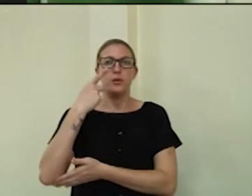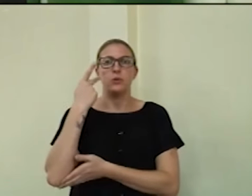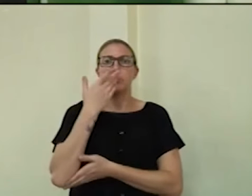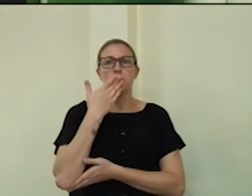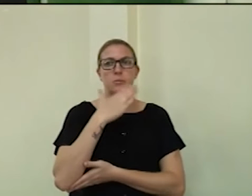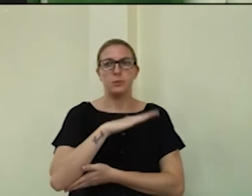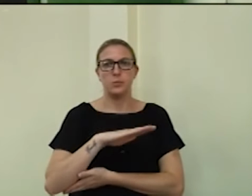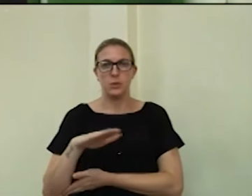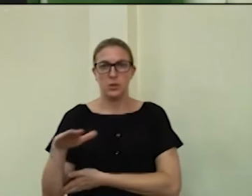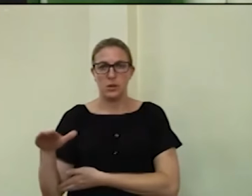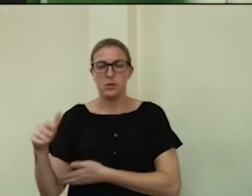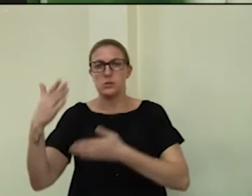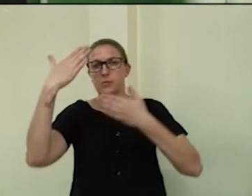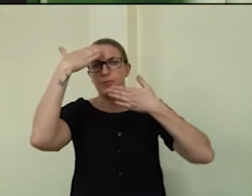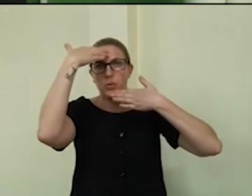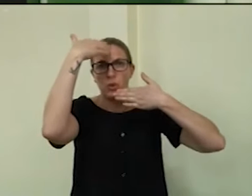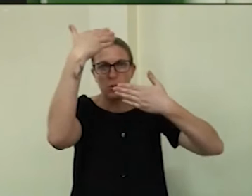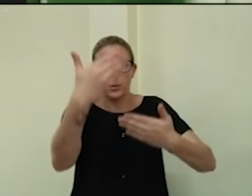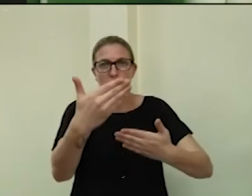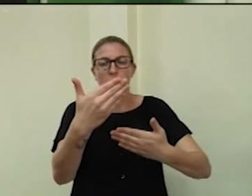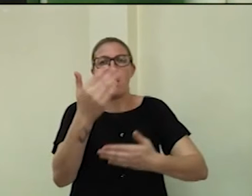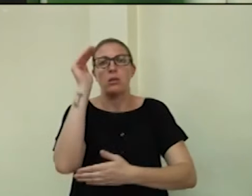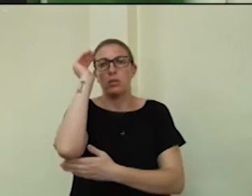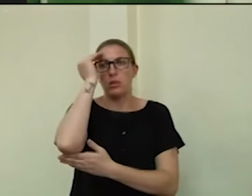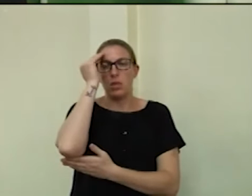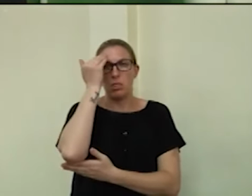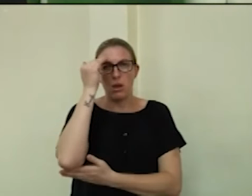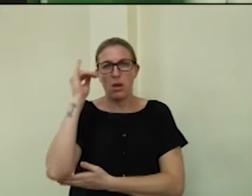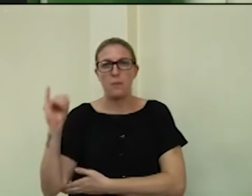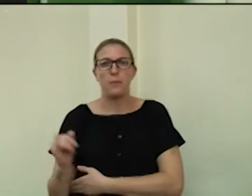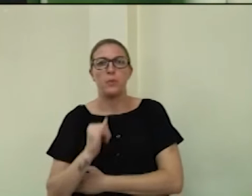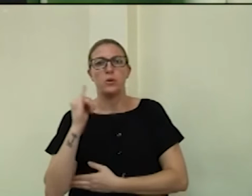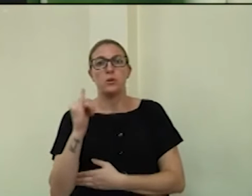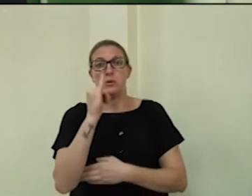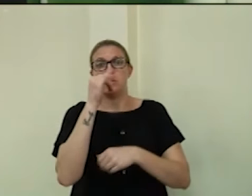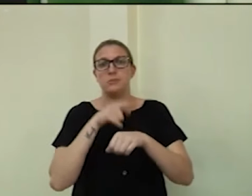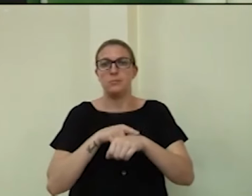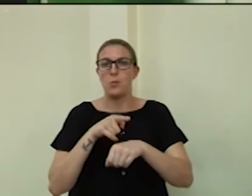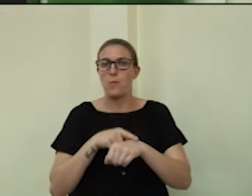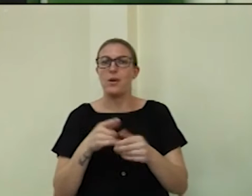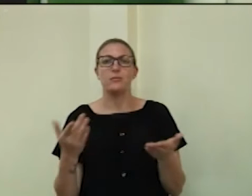mirins. Obrigado por entenderem a importância deste momento.